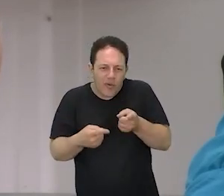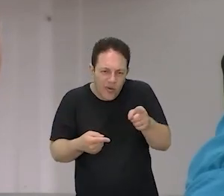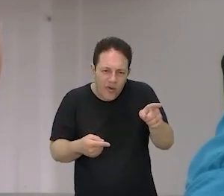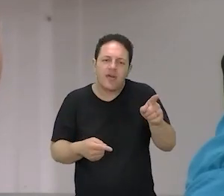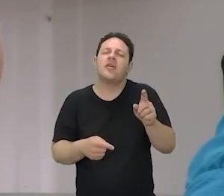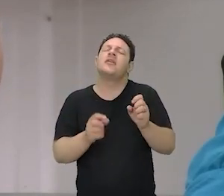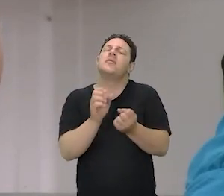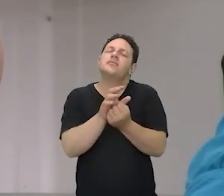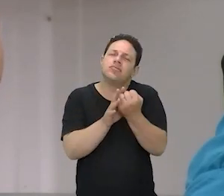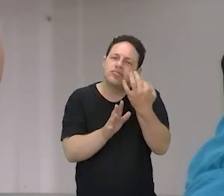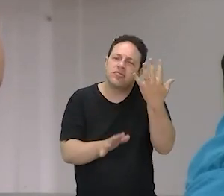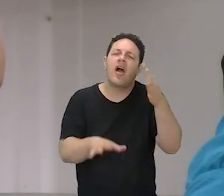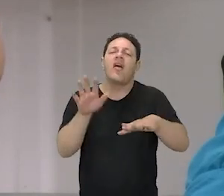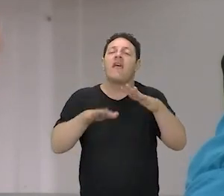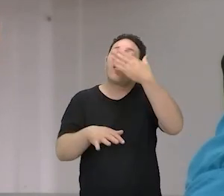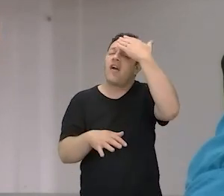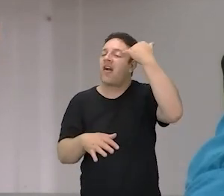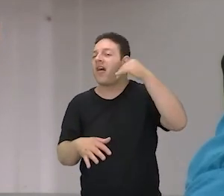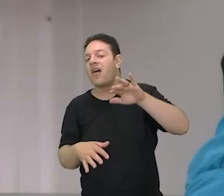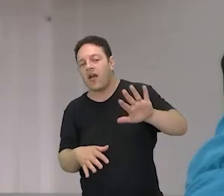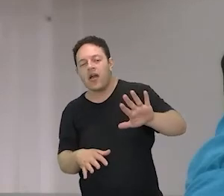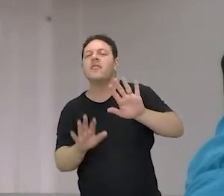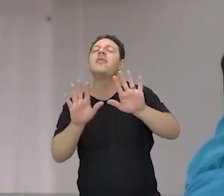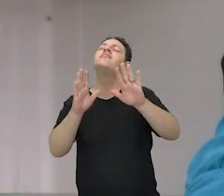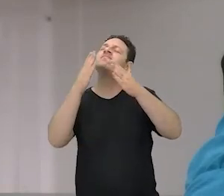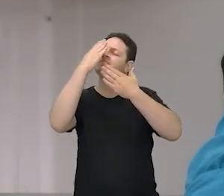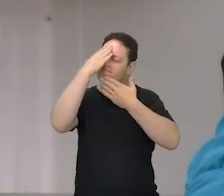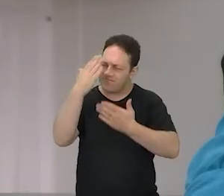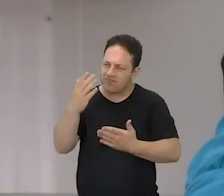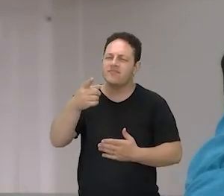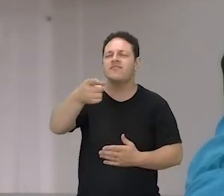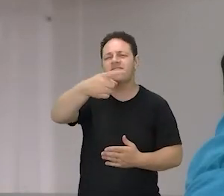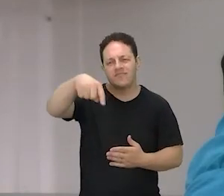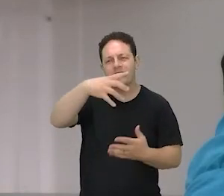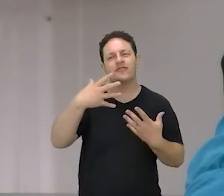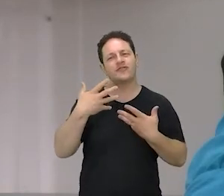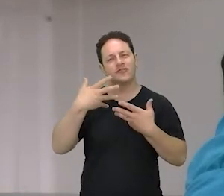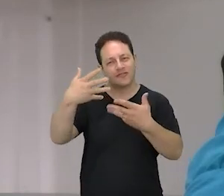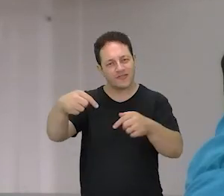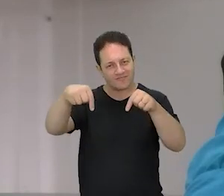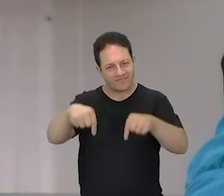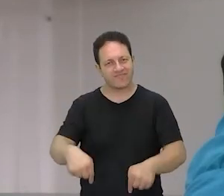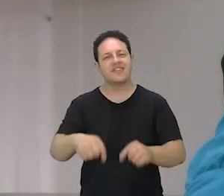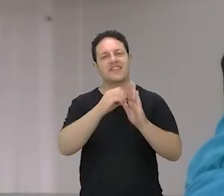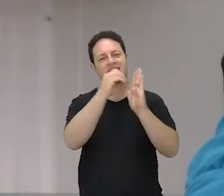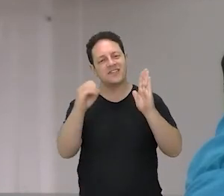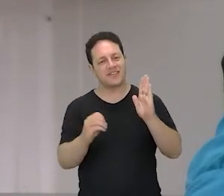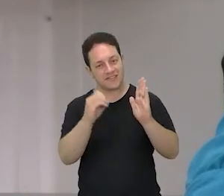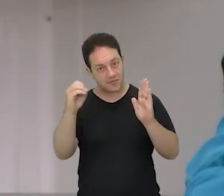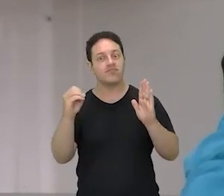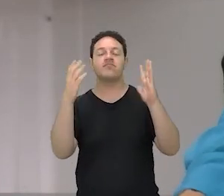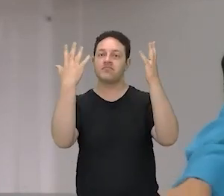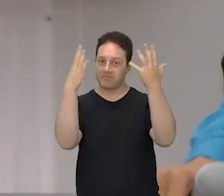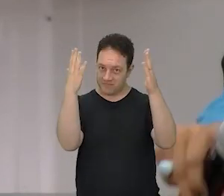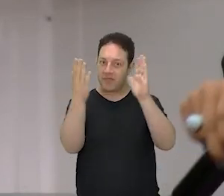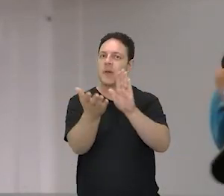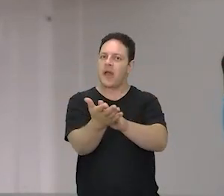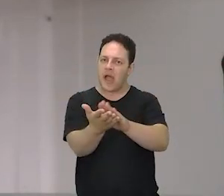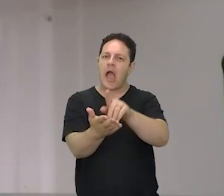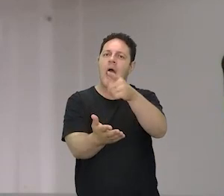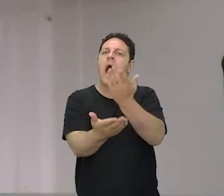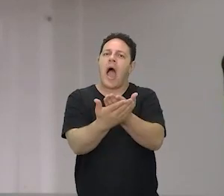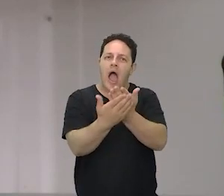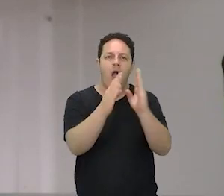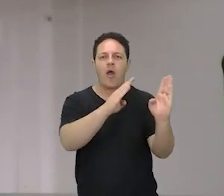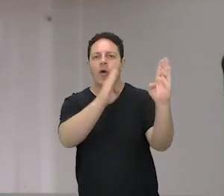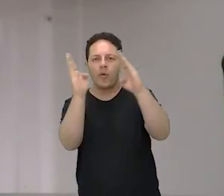vezes, né, a gente é esquecido. Eu quero agradecer a todos aqui do Centro de Mídia. Eu quero parabenizá-lo pelas aulas, porque as aulas